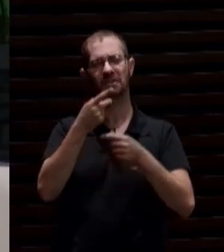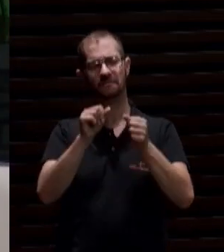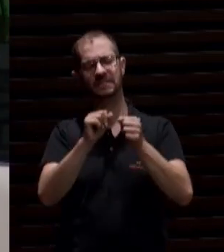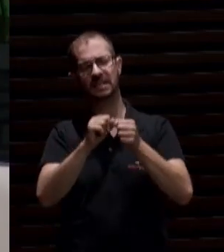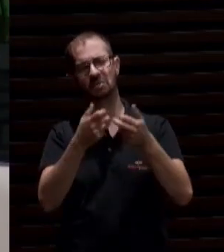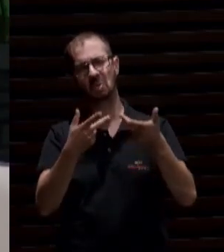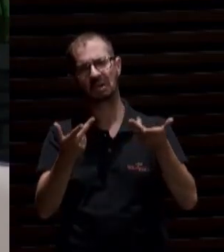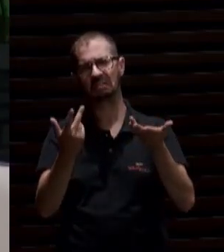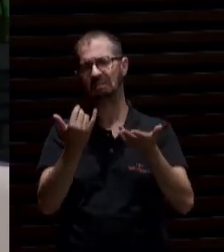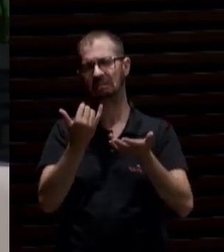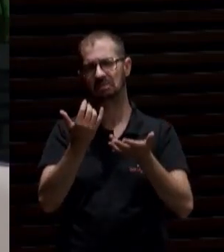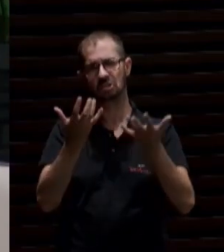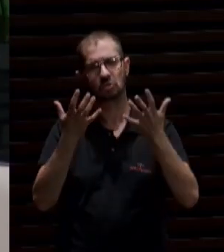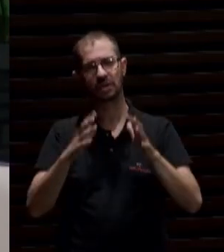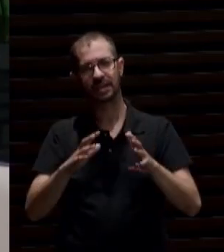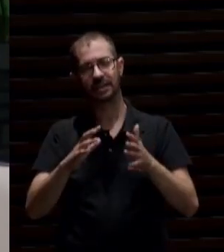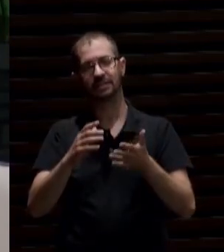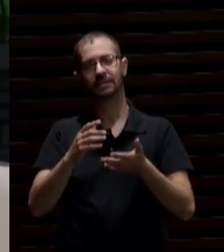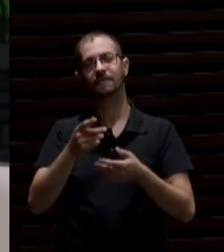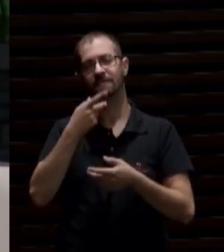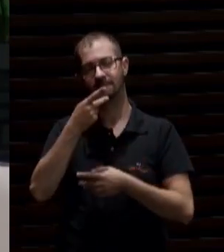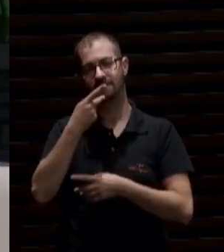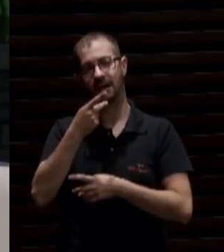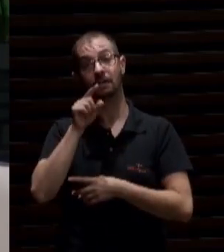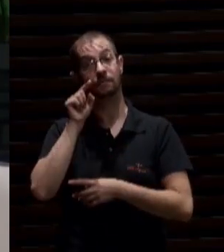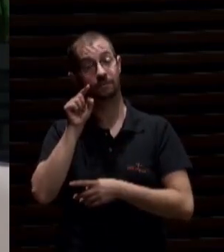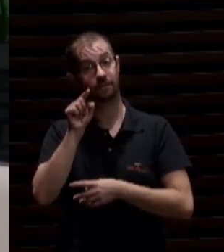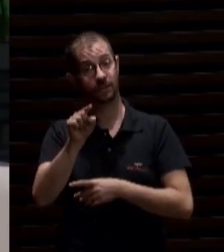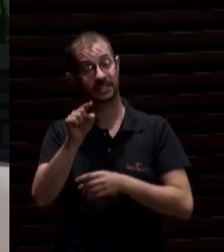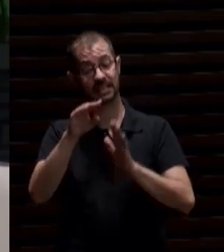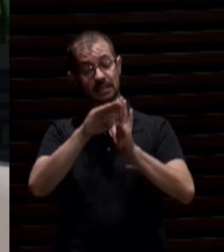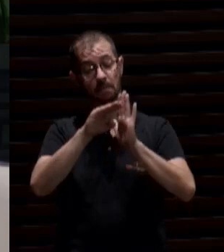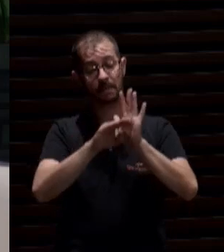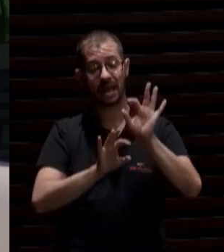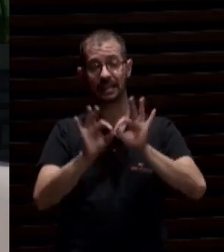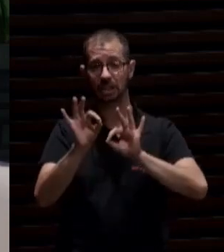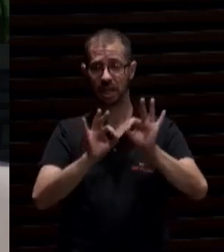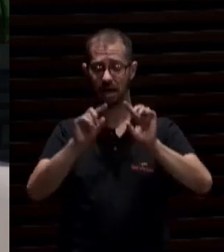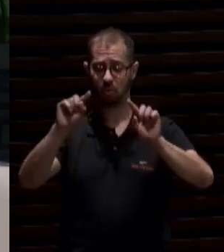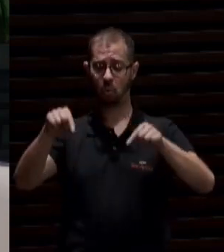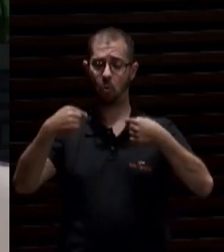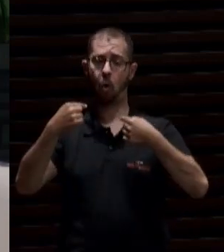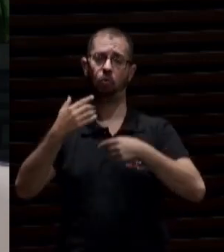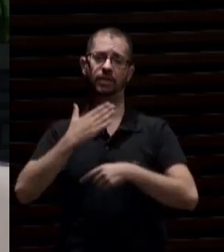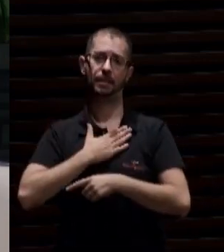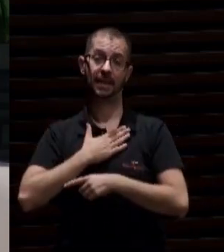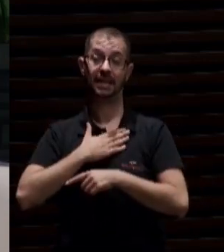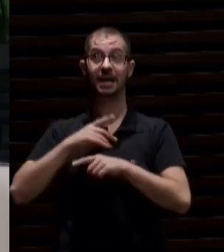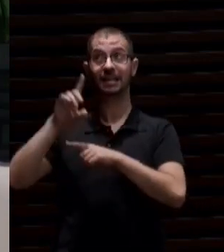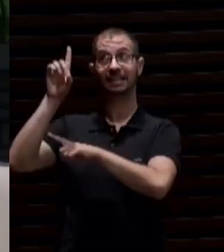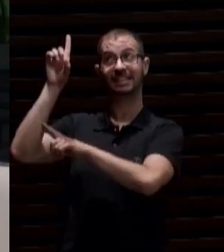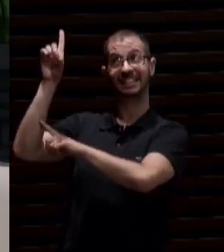Egito. Gênesis 50, verso 20 diz, vocês planejaram o mal contra mim, Deus, porém,